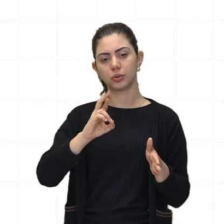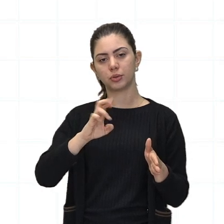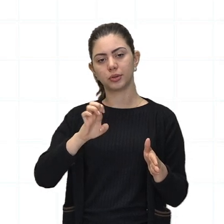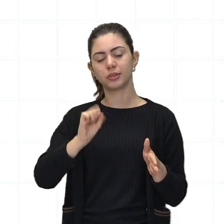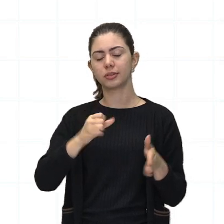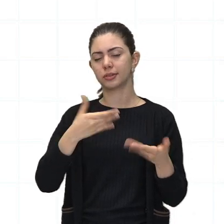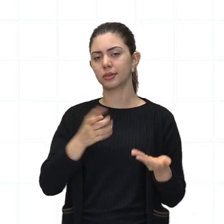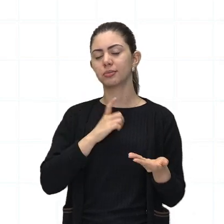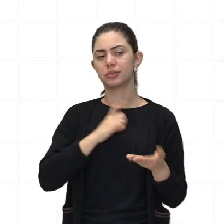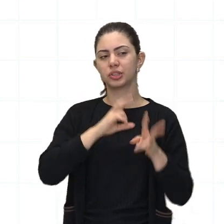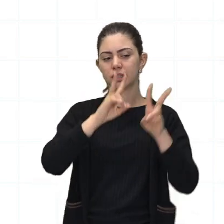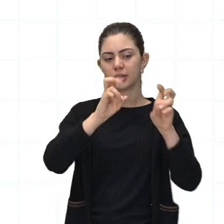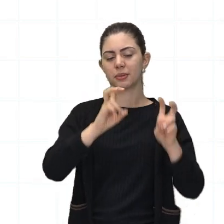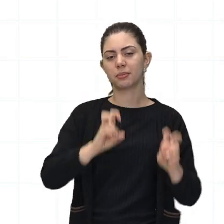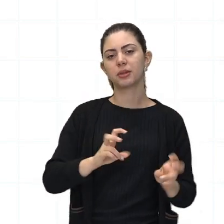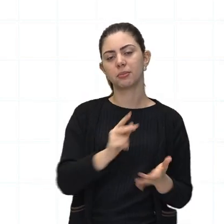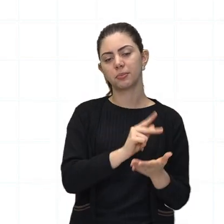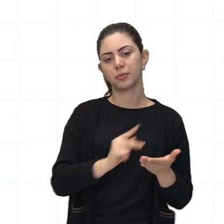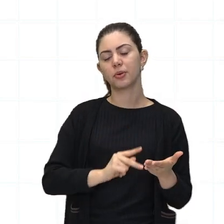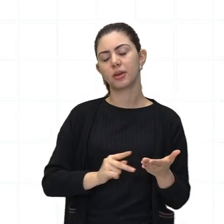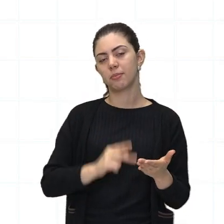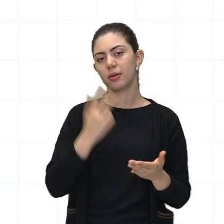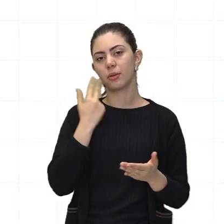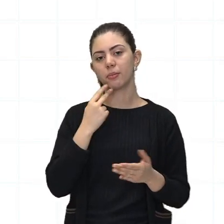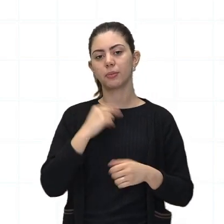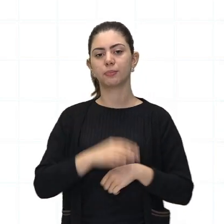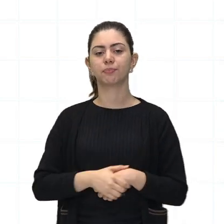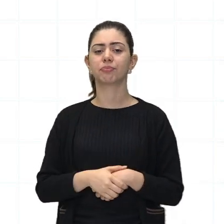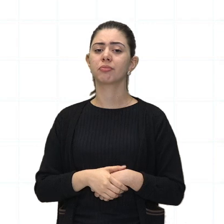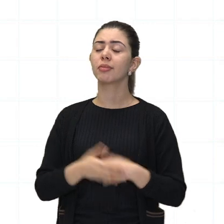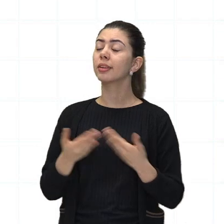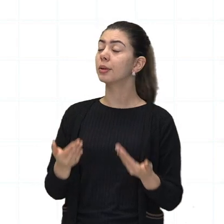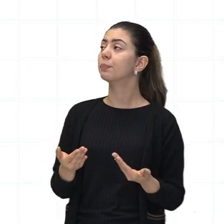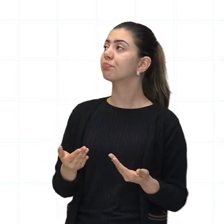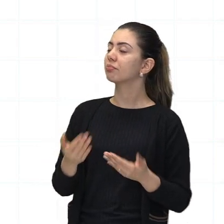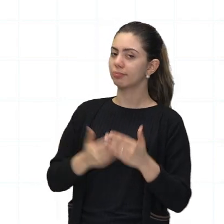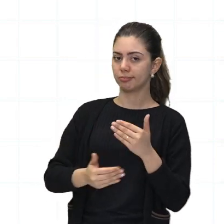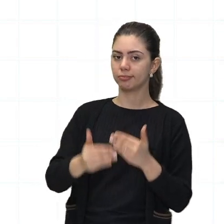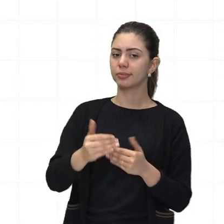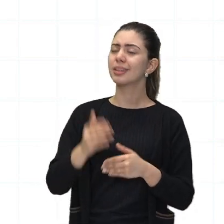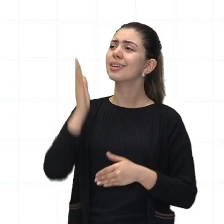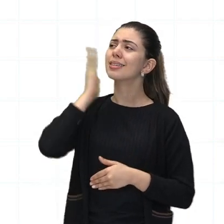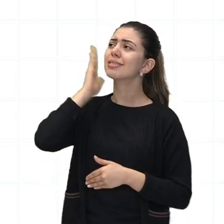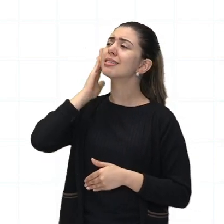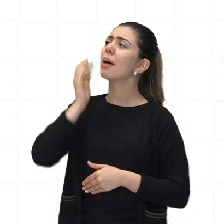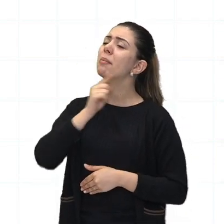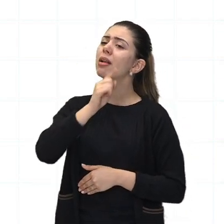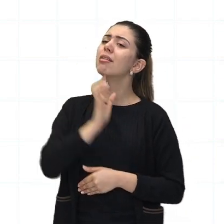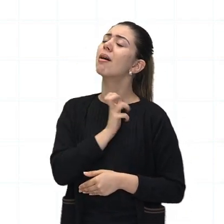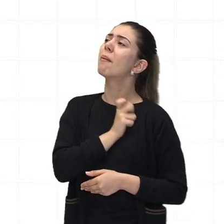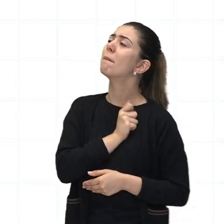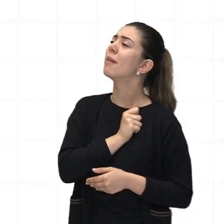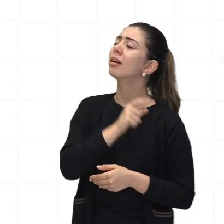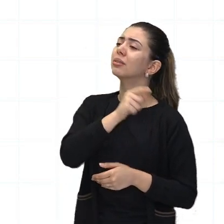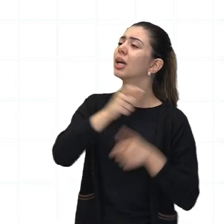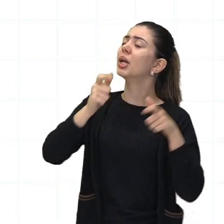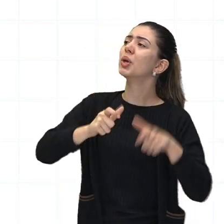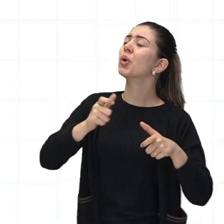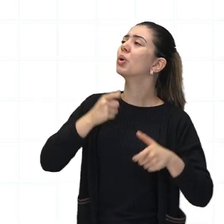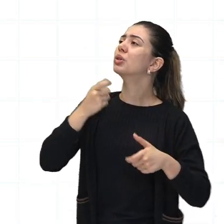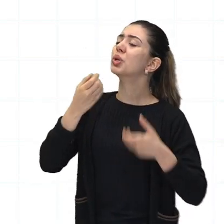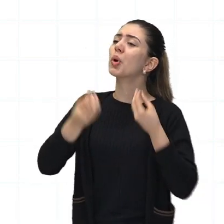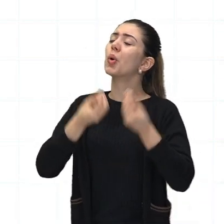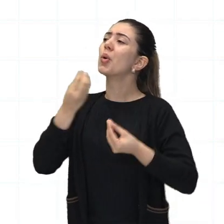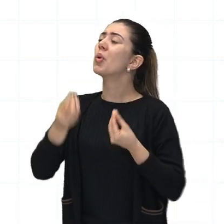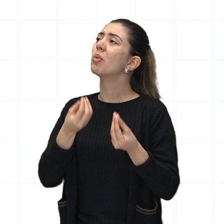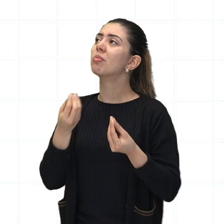bastante comuns. Sabeis notícias do meu amado, aquele que não cumpriu o que tinha jurado, ai Deus, onde